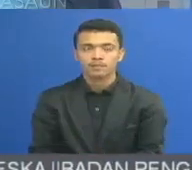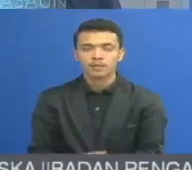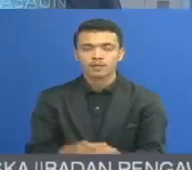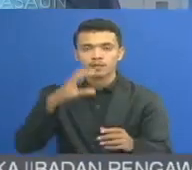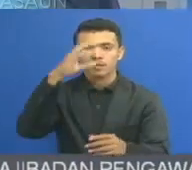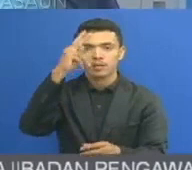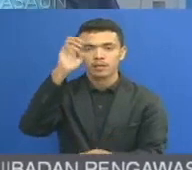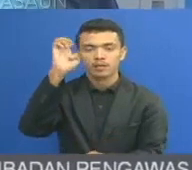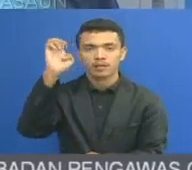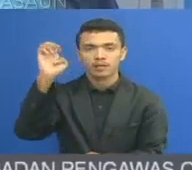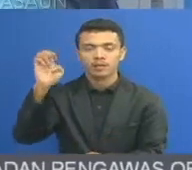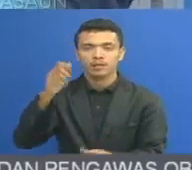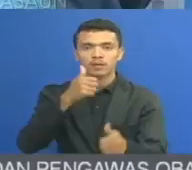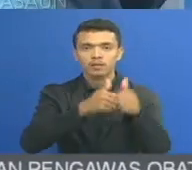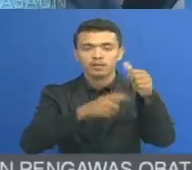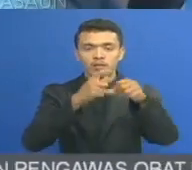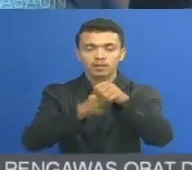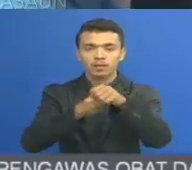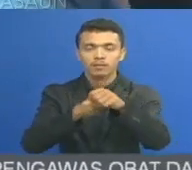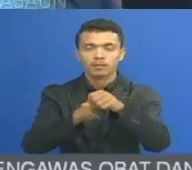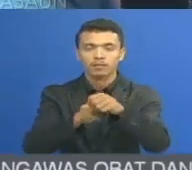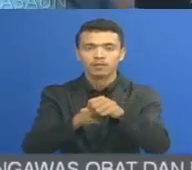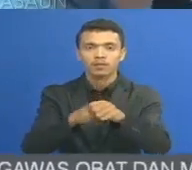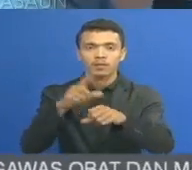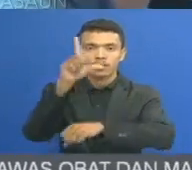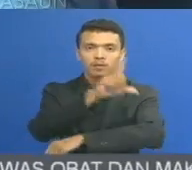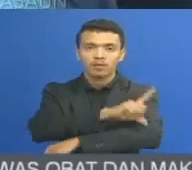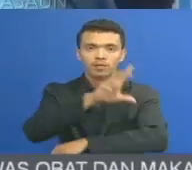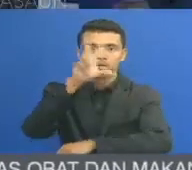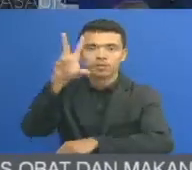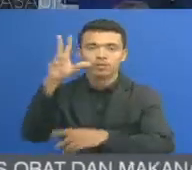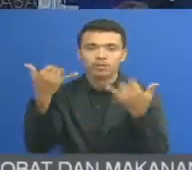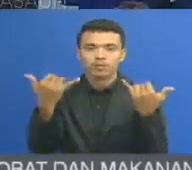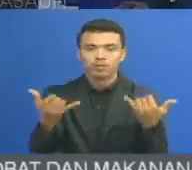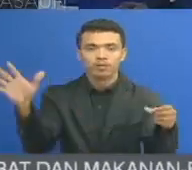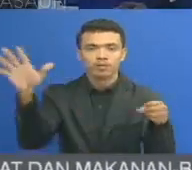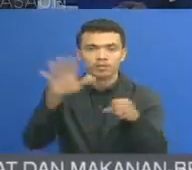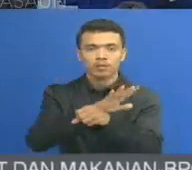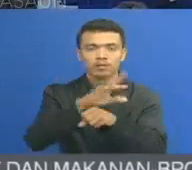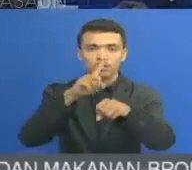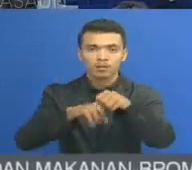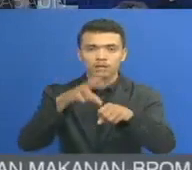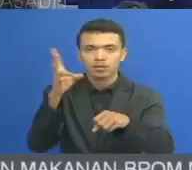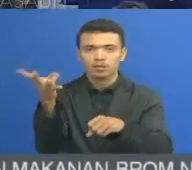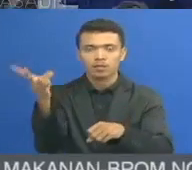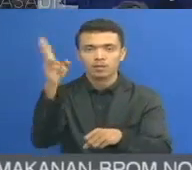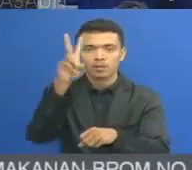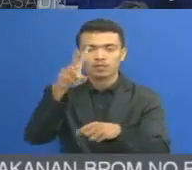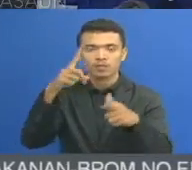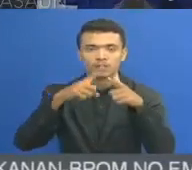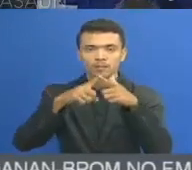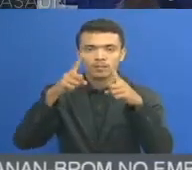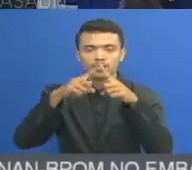Comissão Nacional Eleição tuir tempo legal. Durante Lorontolo no ohin completo na hora situ nulo recen rua. Ba